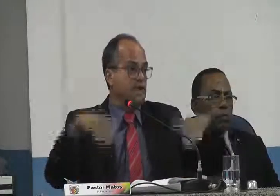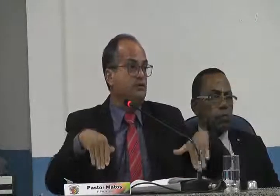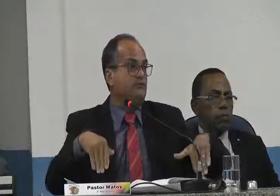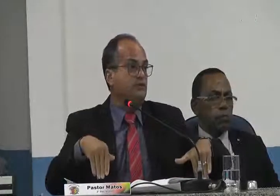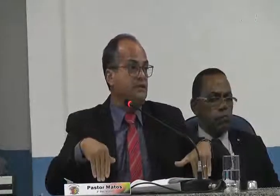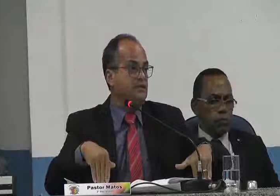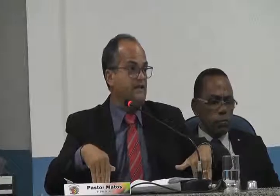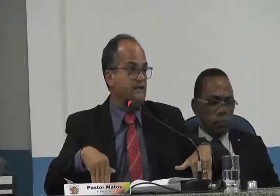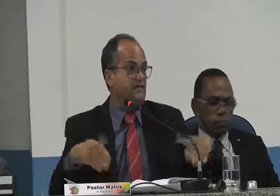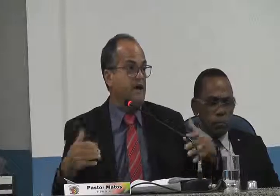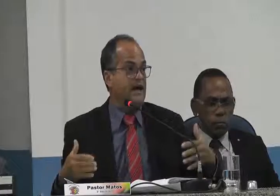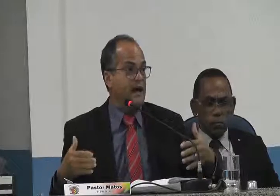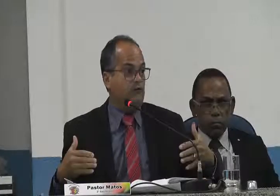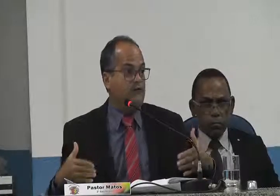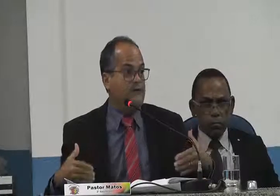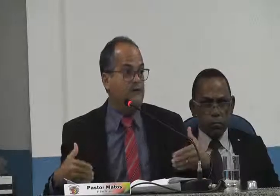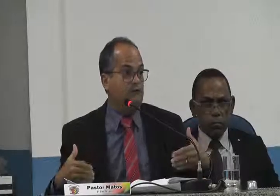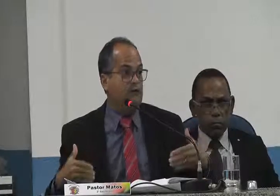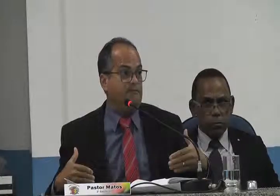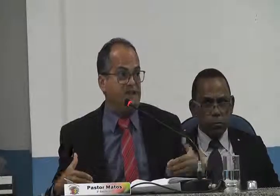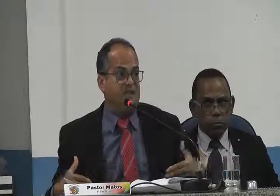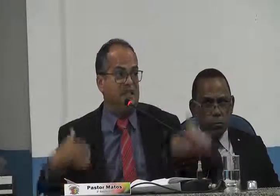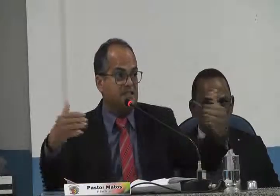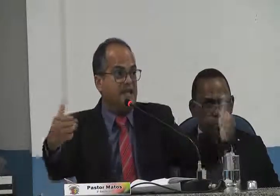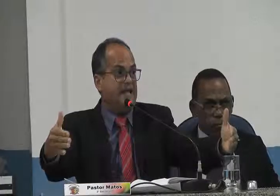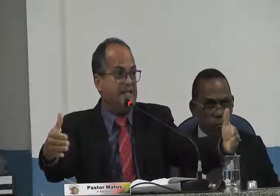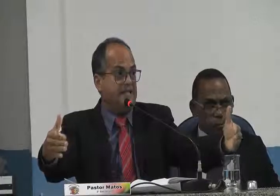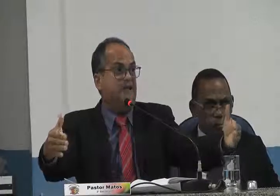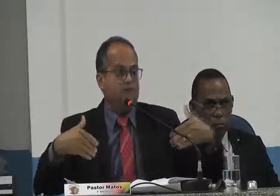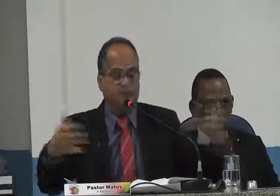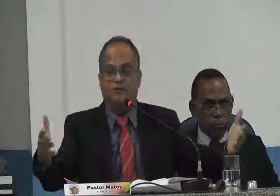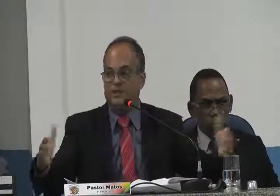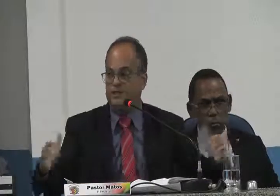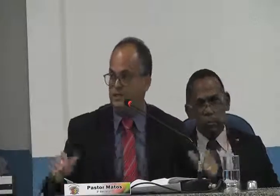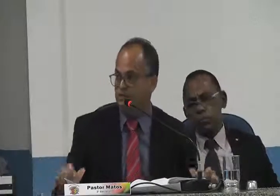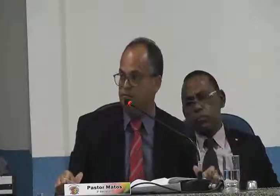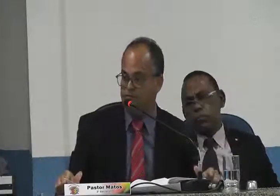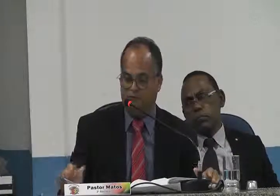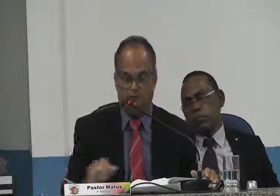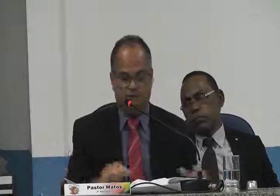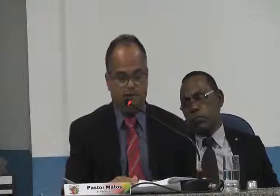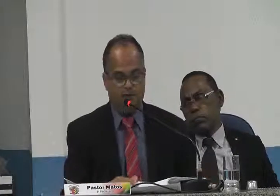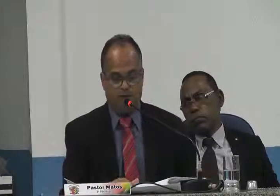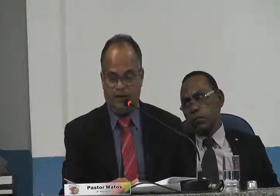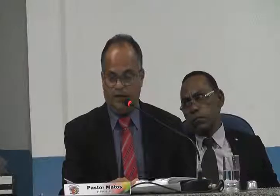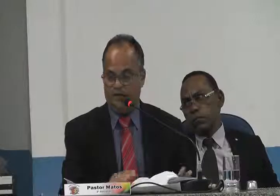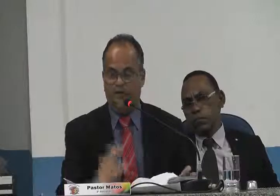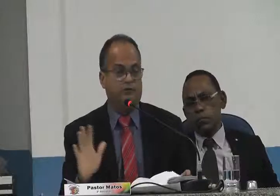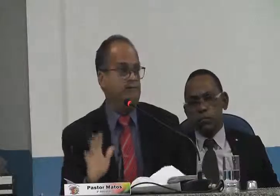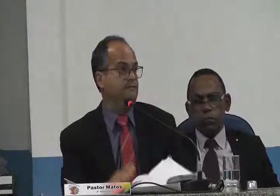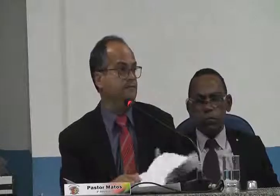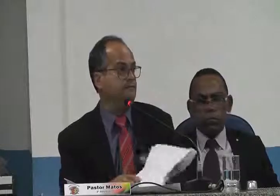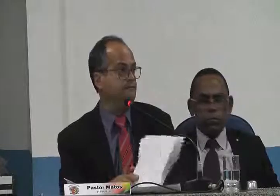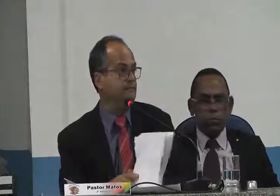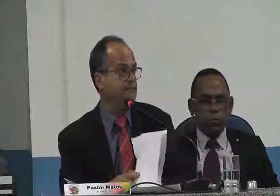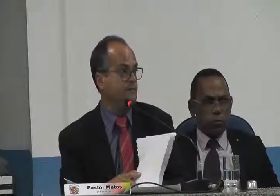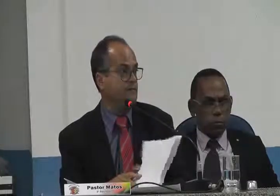Isso, e aí é do Poder Legislativo. Então a autorização tem que partir desta casa, do Poder Legislativo. Som. Era só isso.